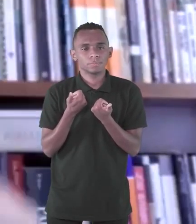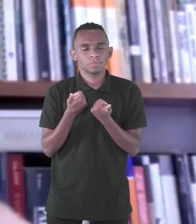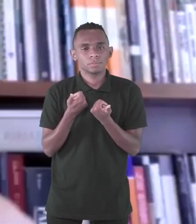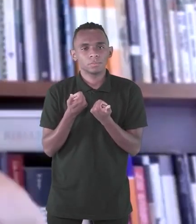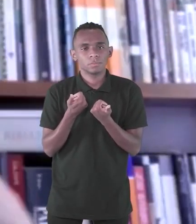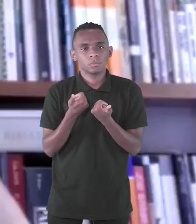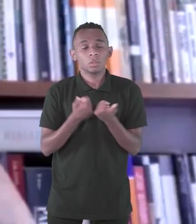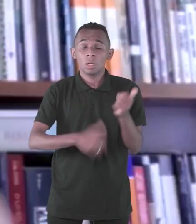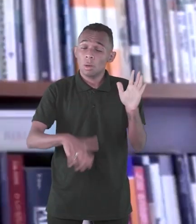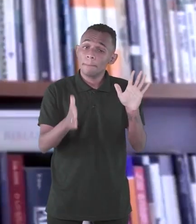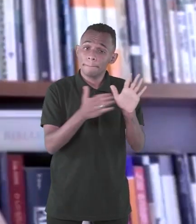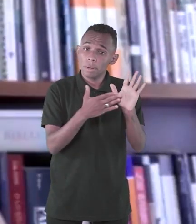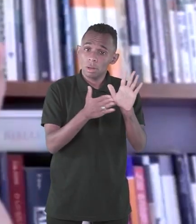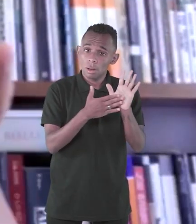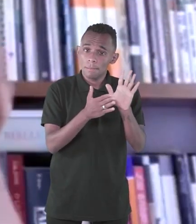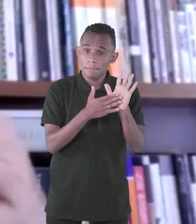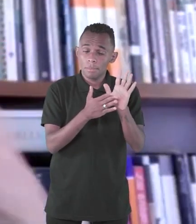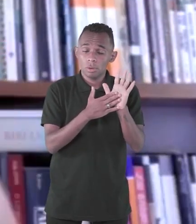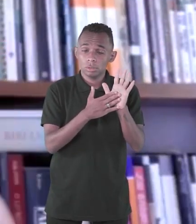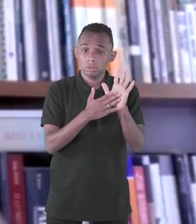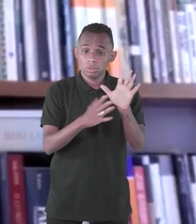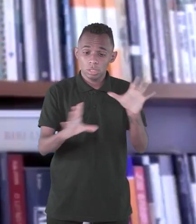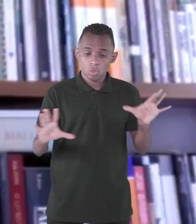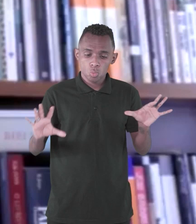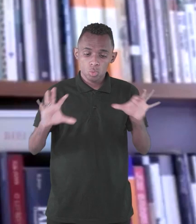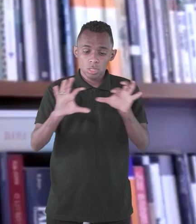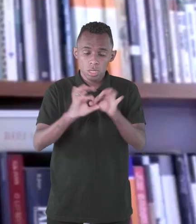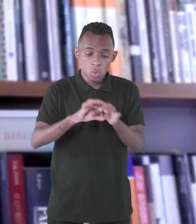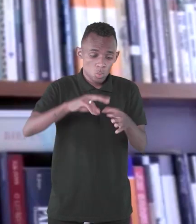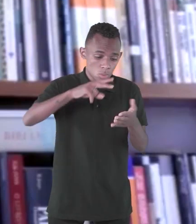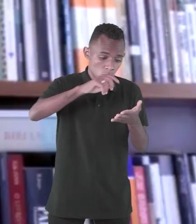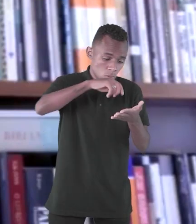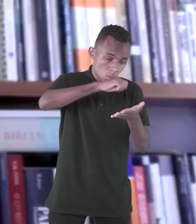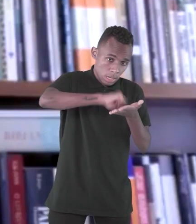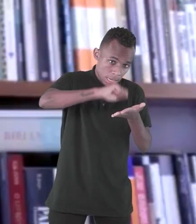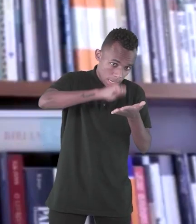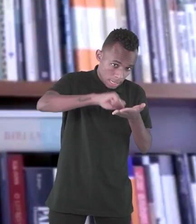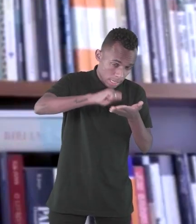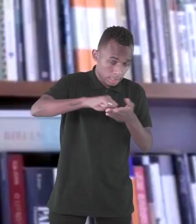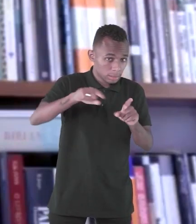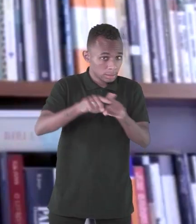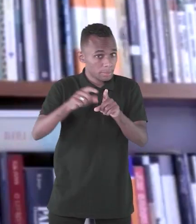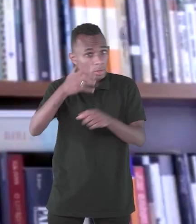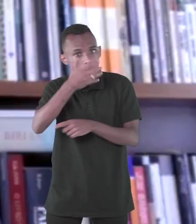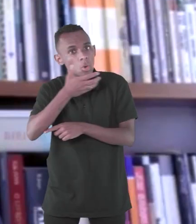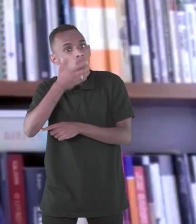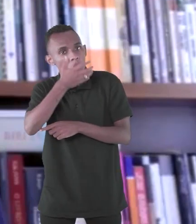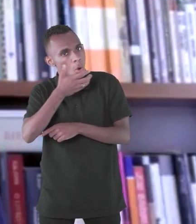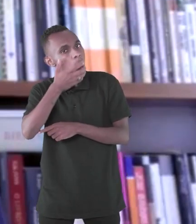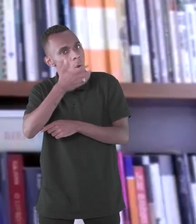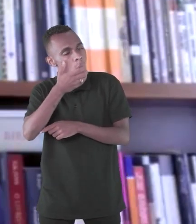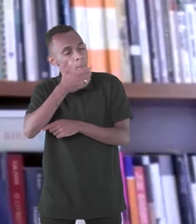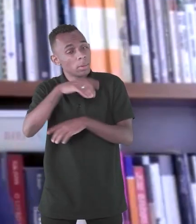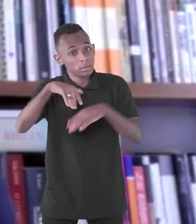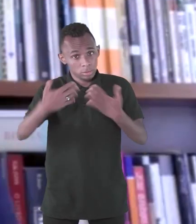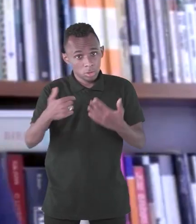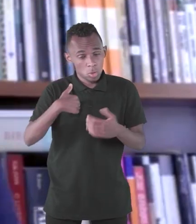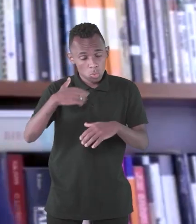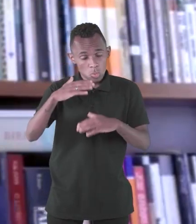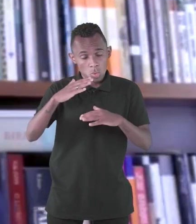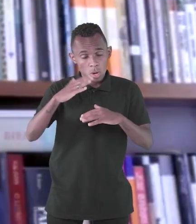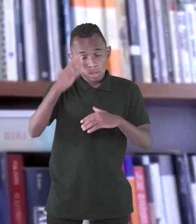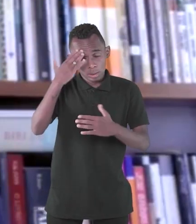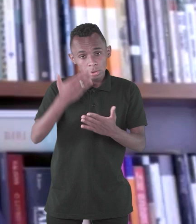é o propósito dela, que é esse casamento letra e música. Então eu acho que um bom compositor de canções ou